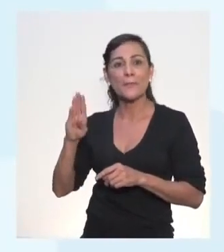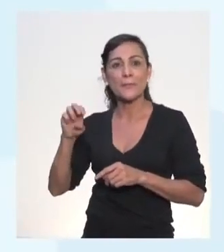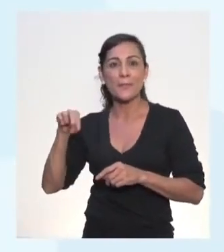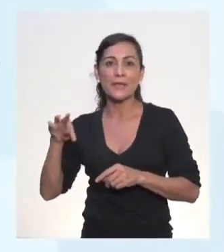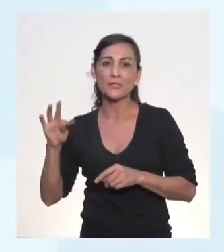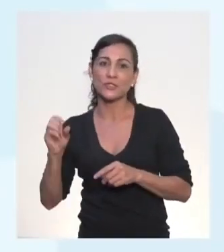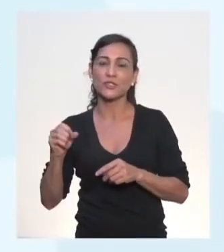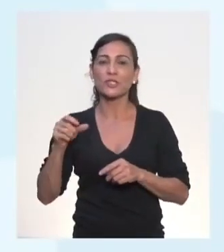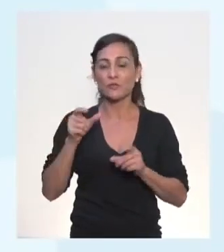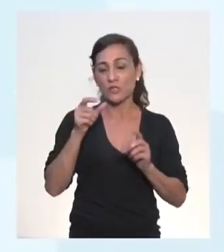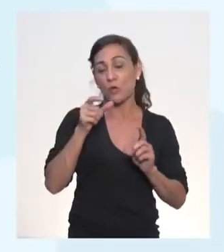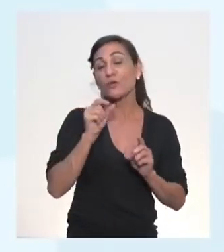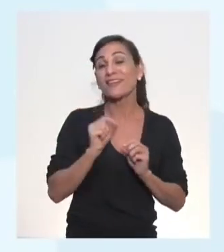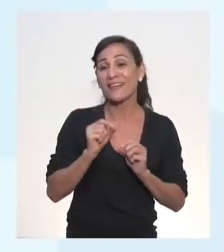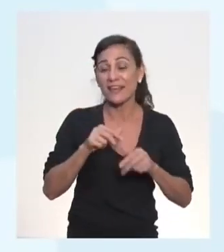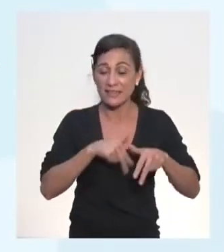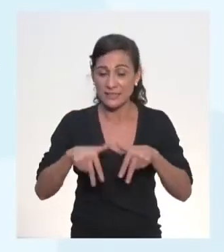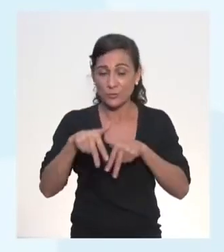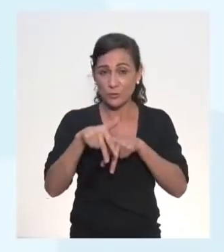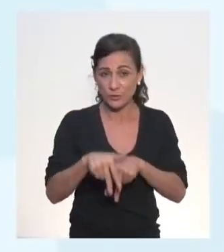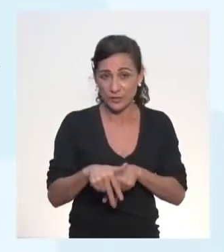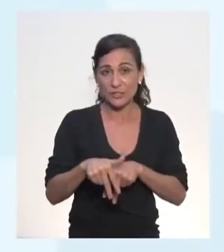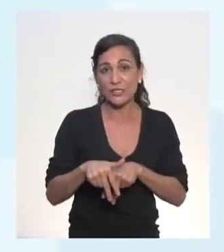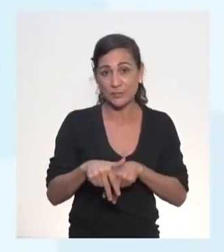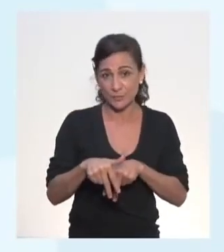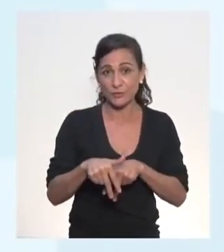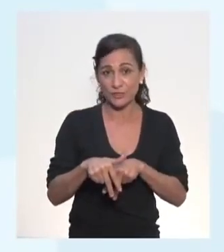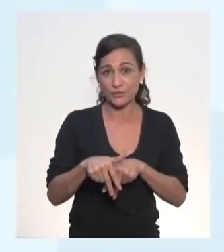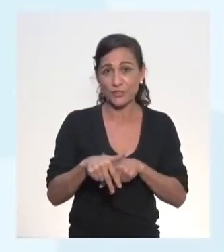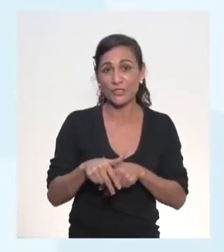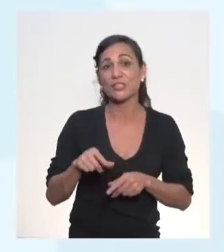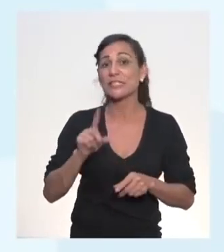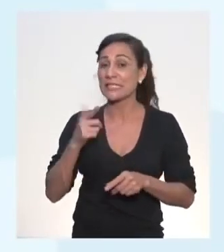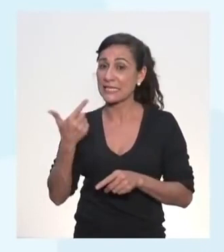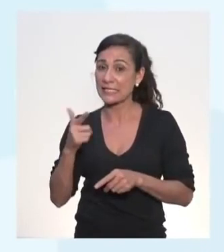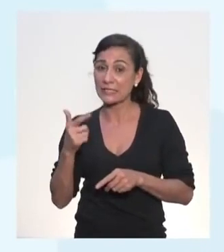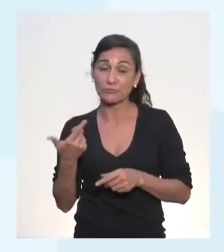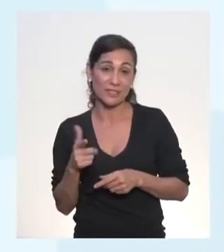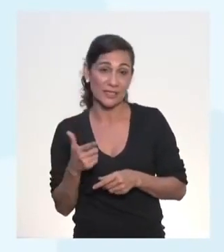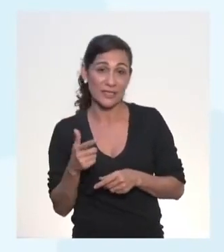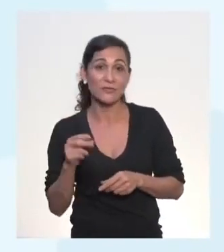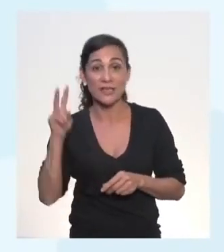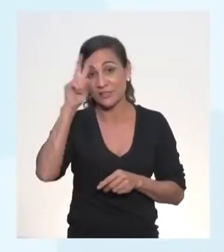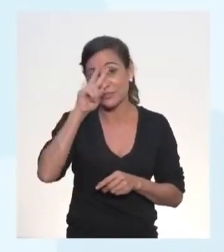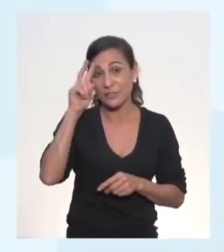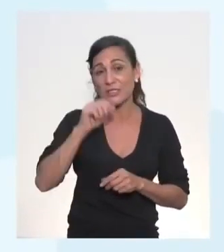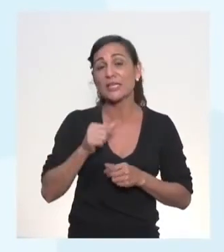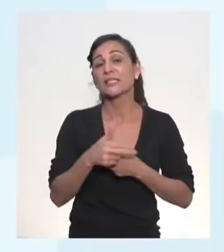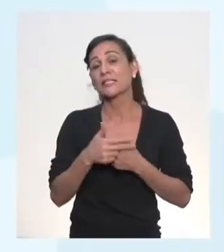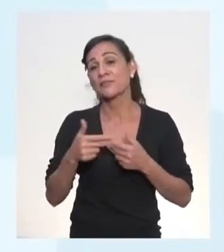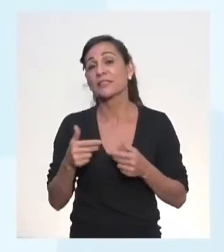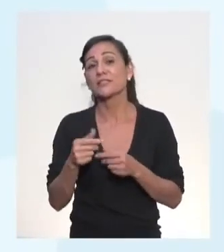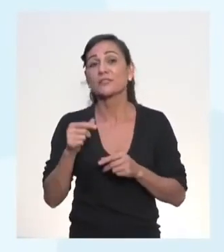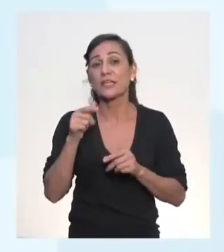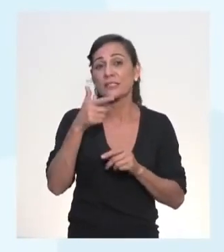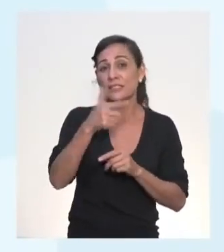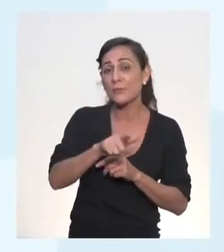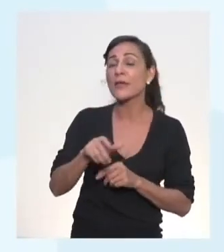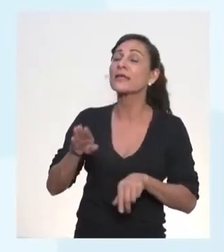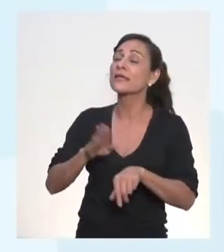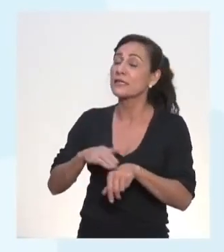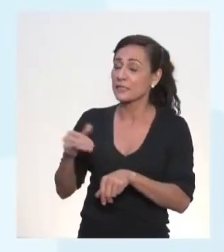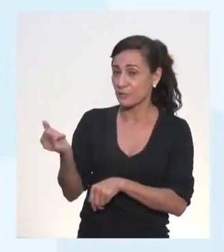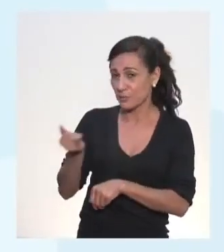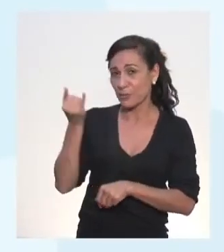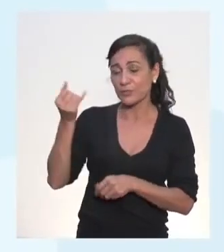são os protagonistas, né? O Escobar também é um personagem importantíssimo, sem eles não tem história. Sem os demais, são secundários, mas são importantíssimos